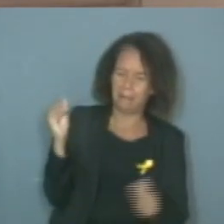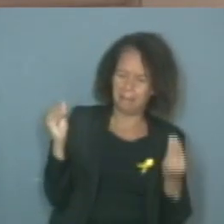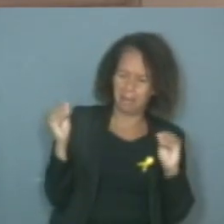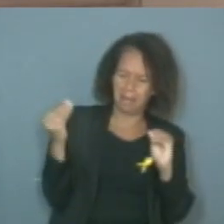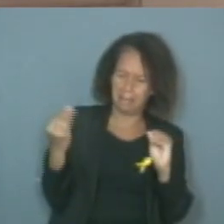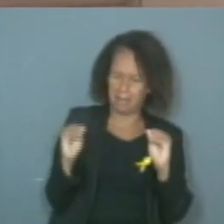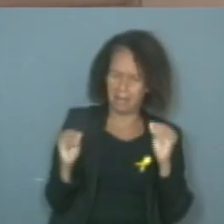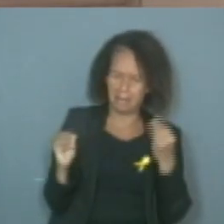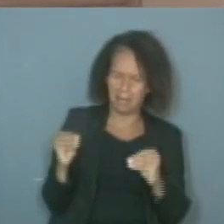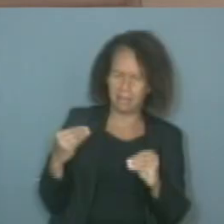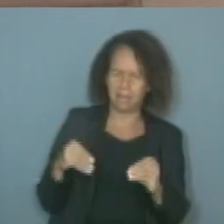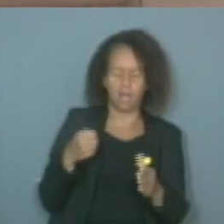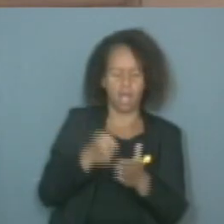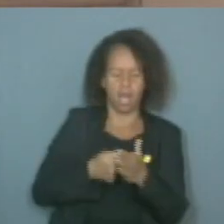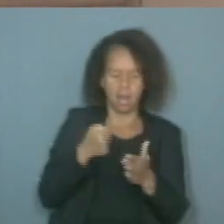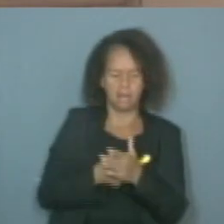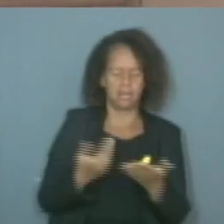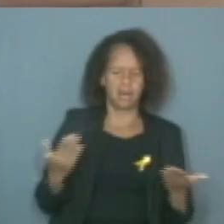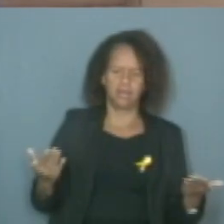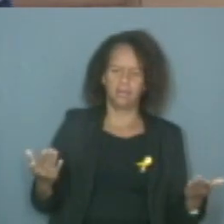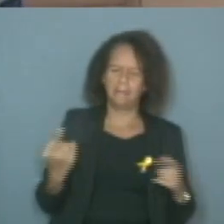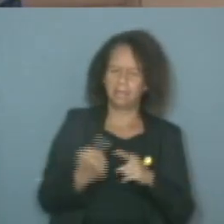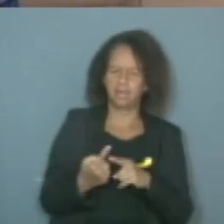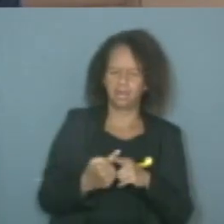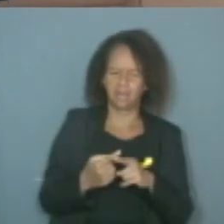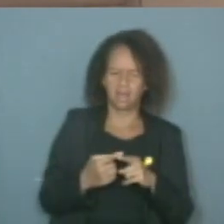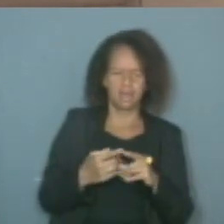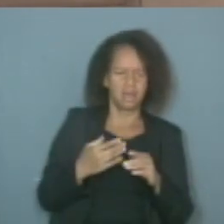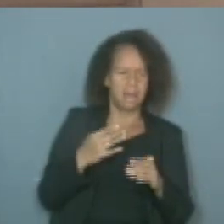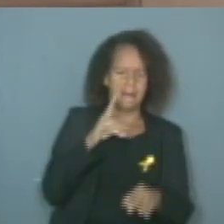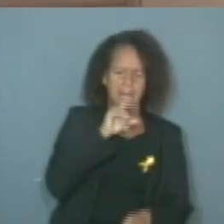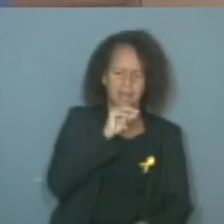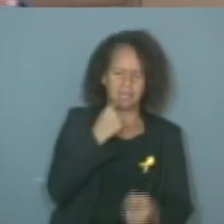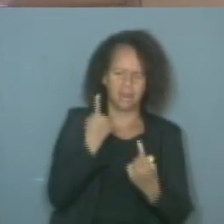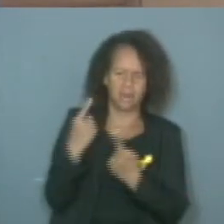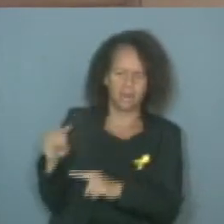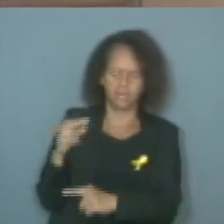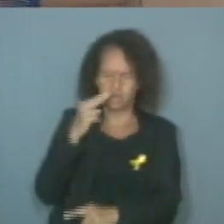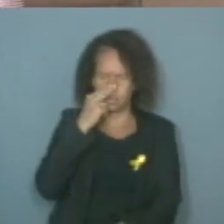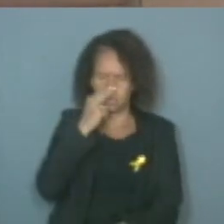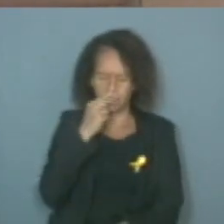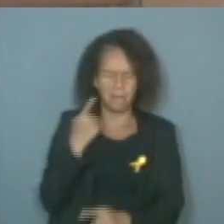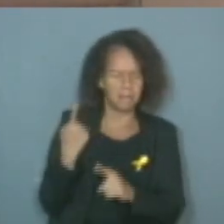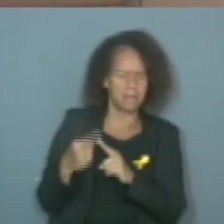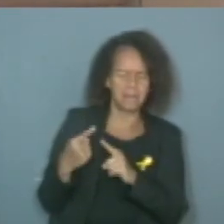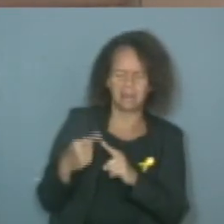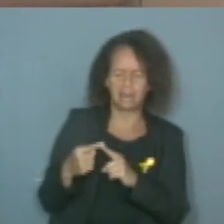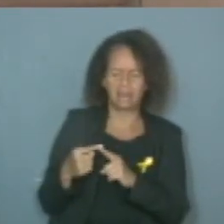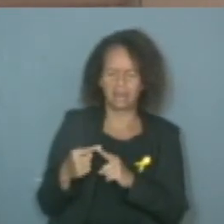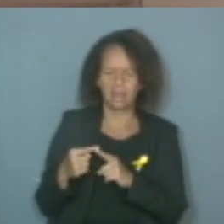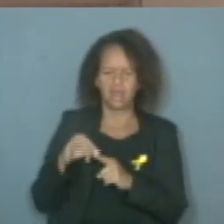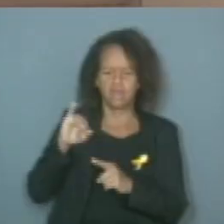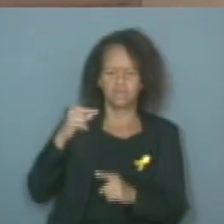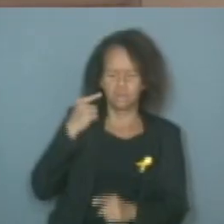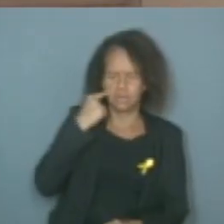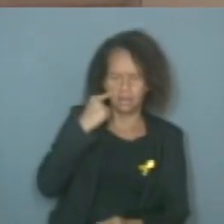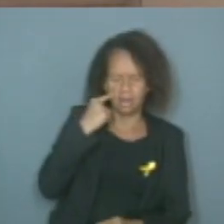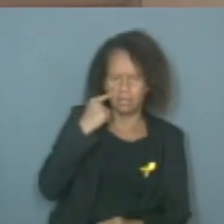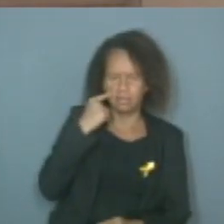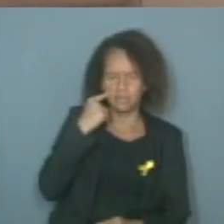inclusive, cobrando um posicionamento. Por que será que o PSB é contra os cristãos? Por que será que João